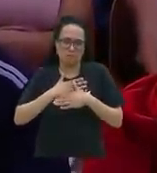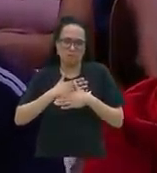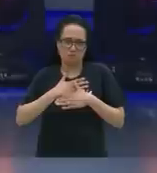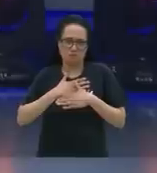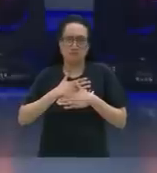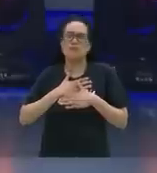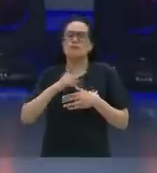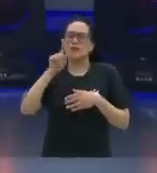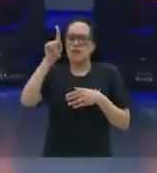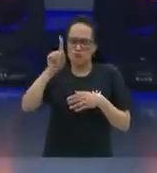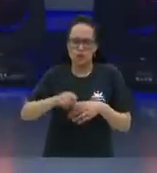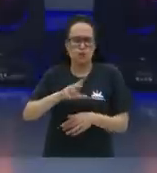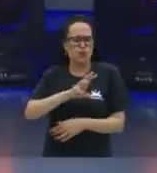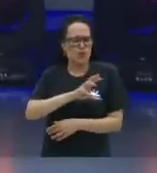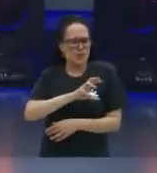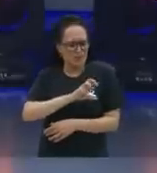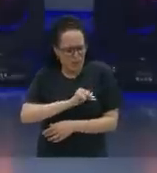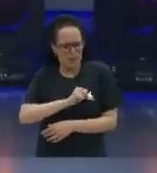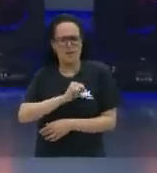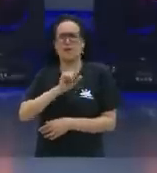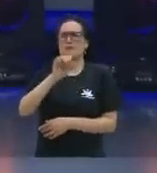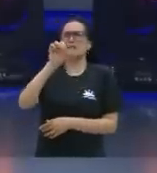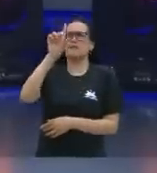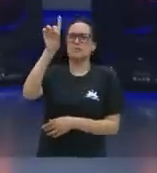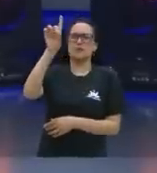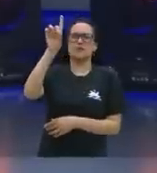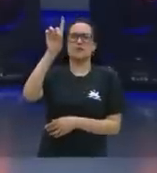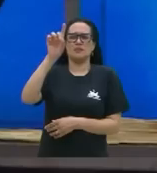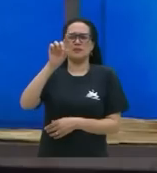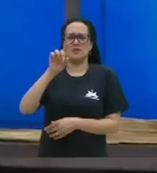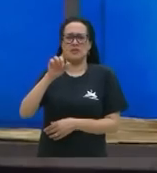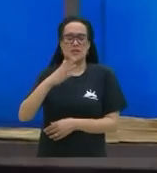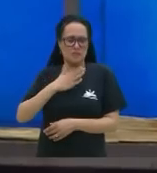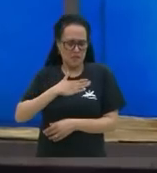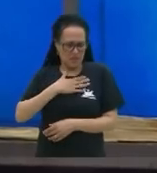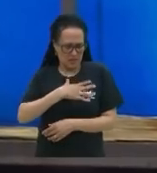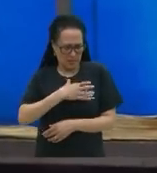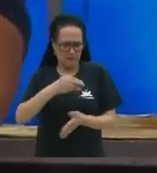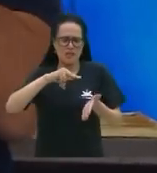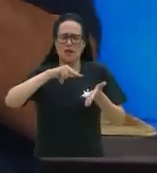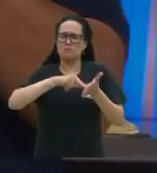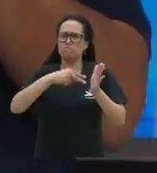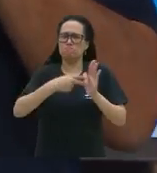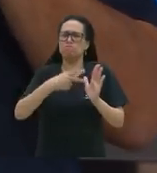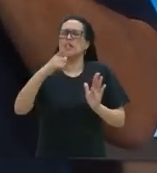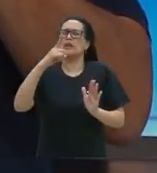Eu sou amada por Deus. Minha vida tem sentido.